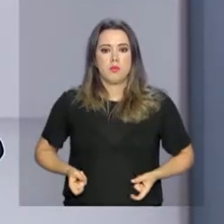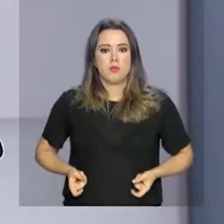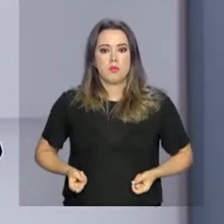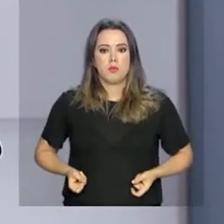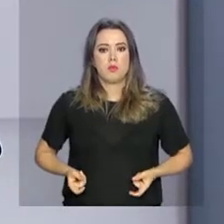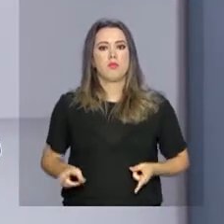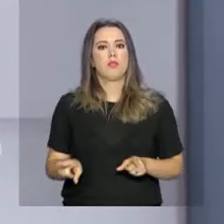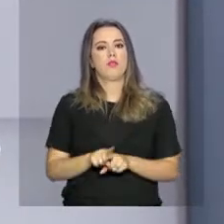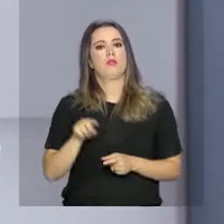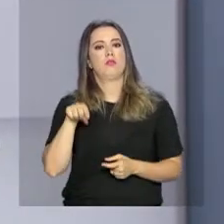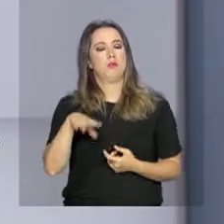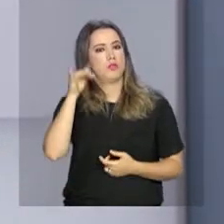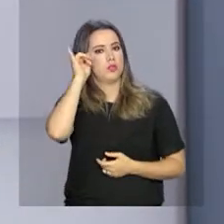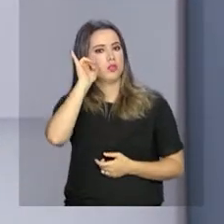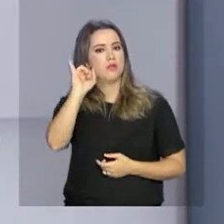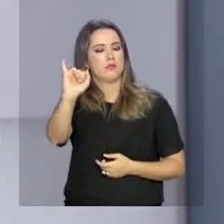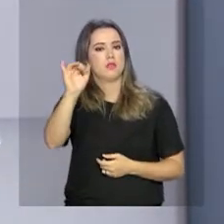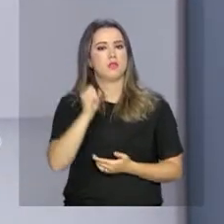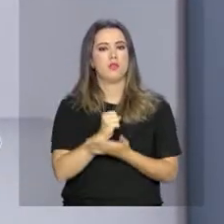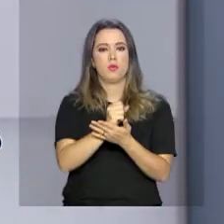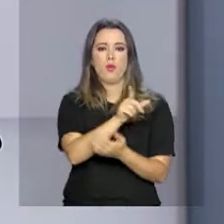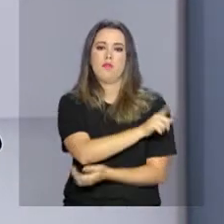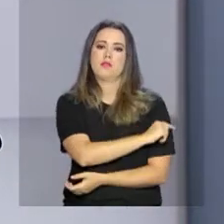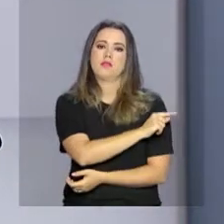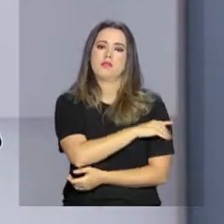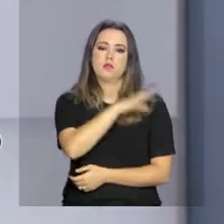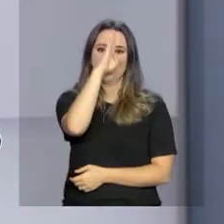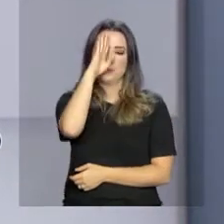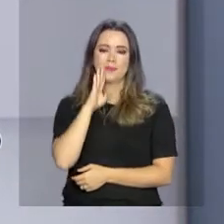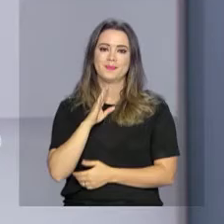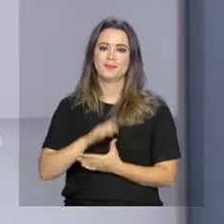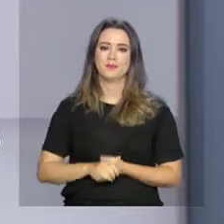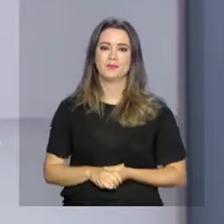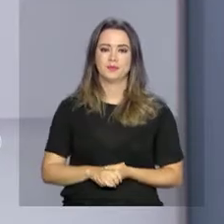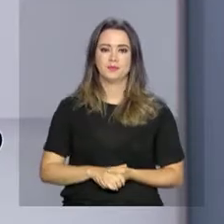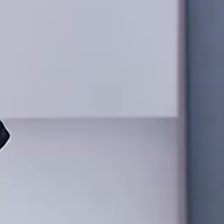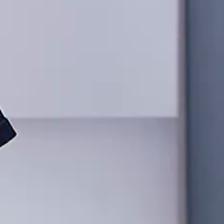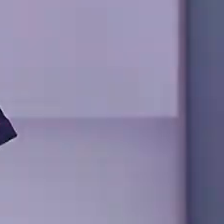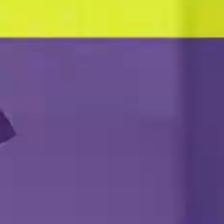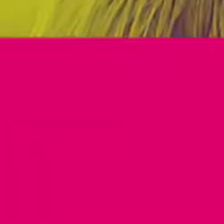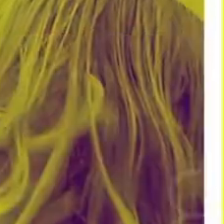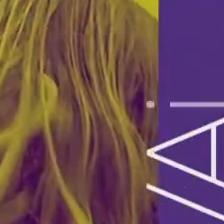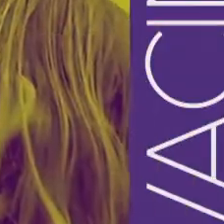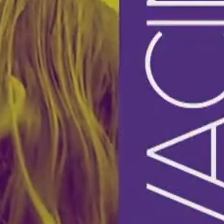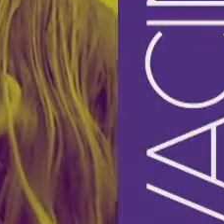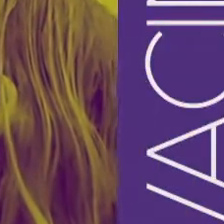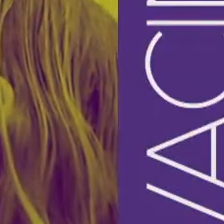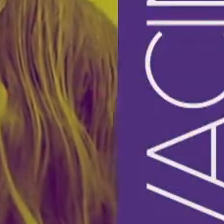cânceres e pode ser evitado com a vacina oferecida de graça nos postos de saúde.